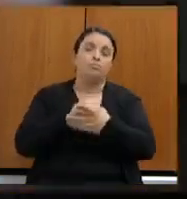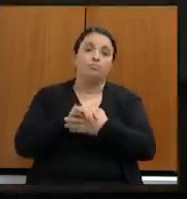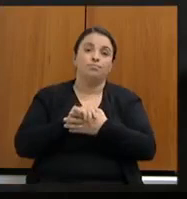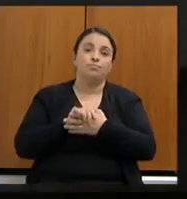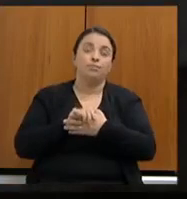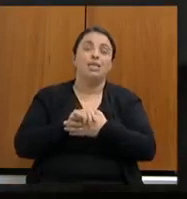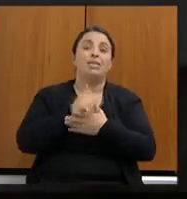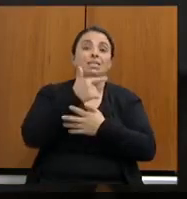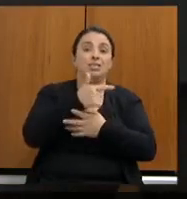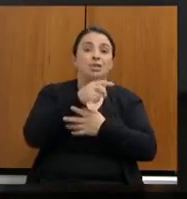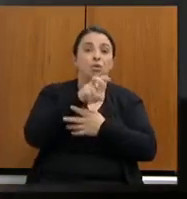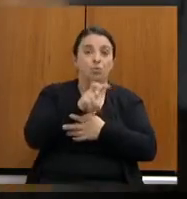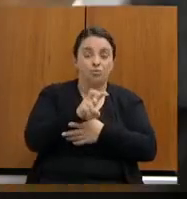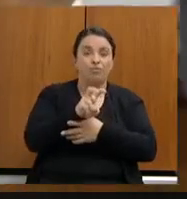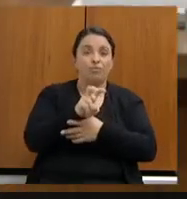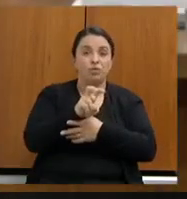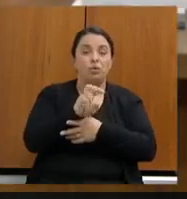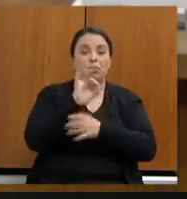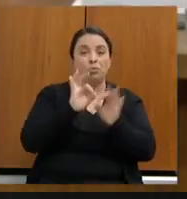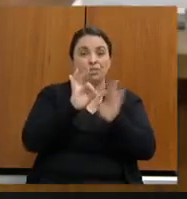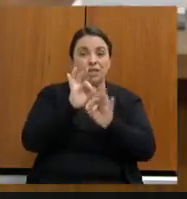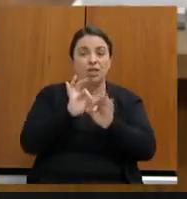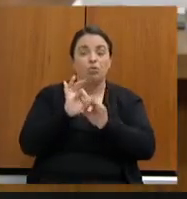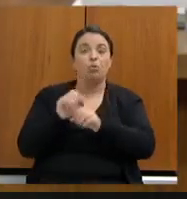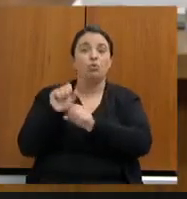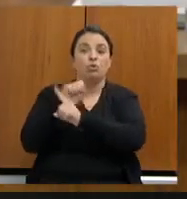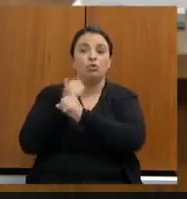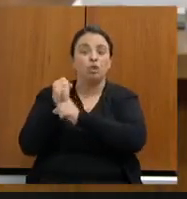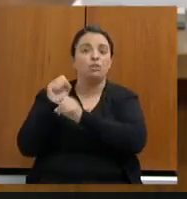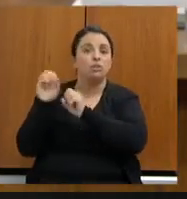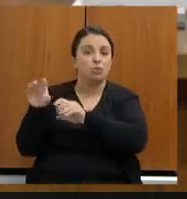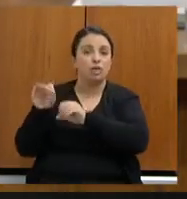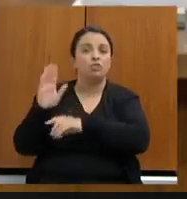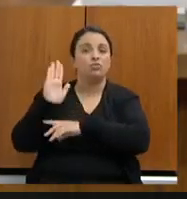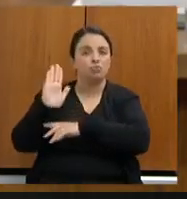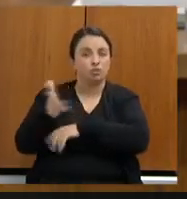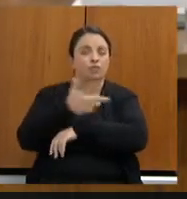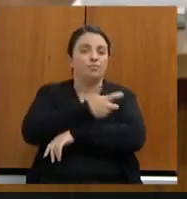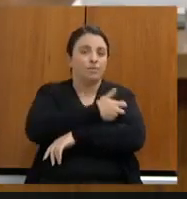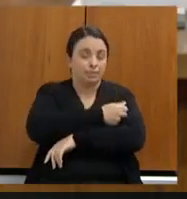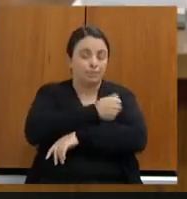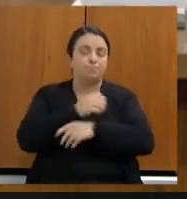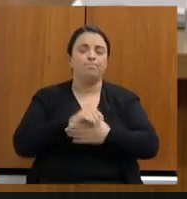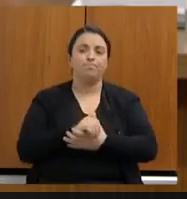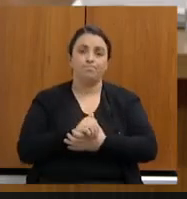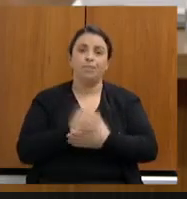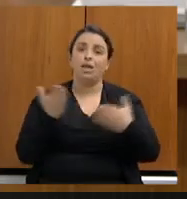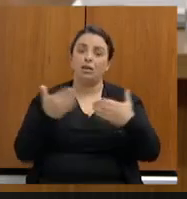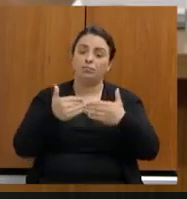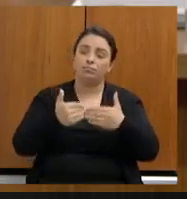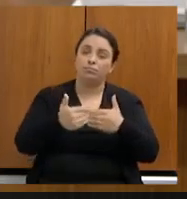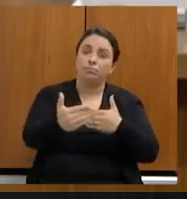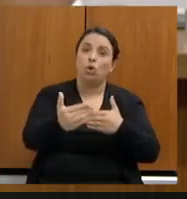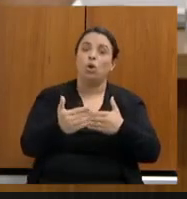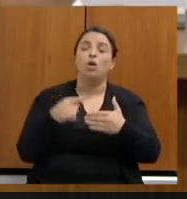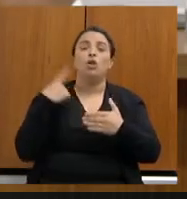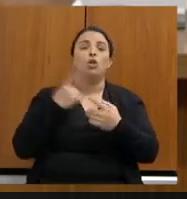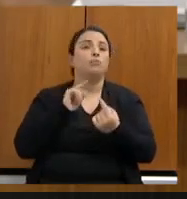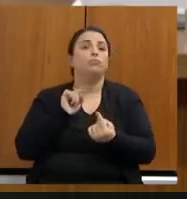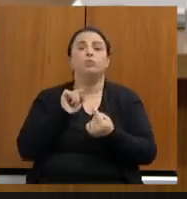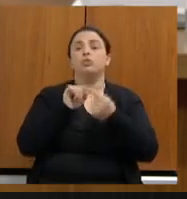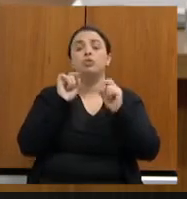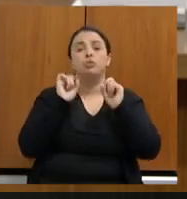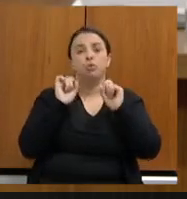25 porcento dos agentes do sócio do socioeducativo e agora a a nossa a nossa final a